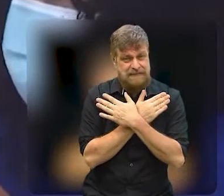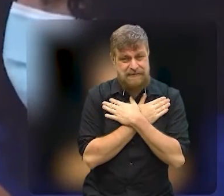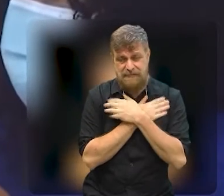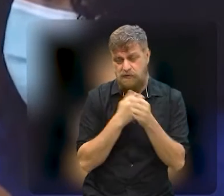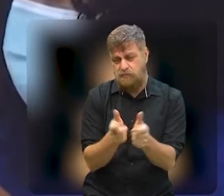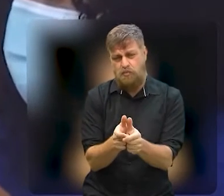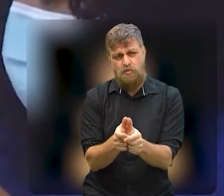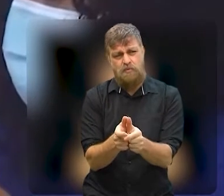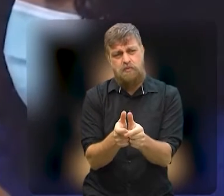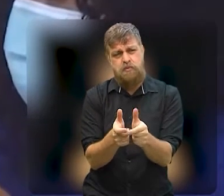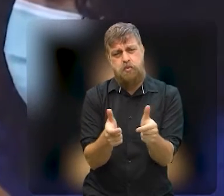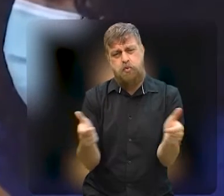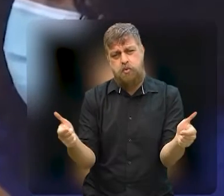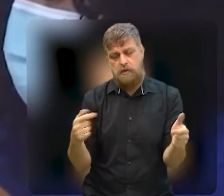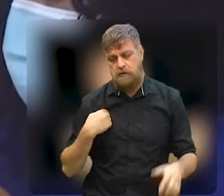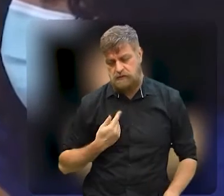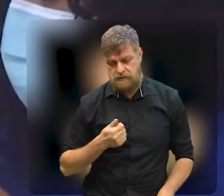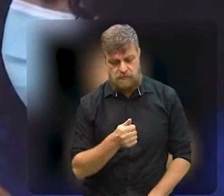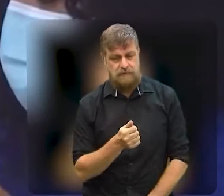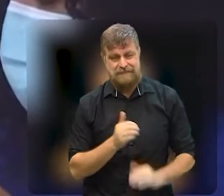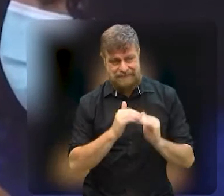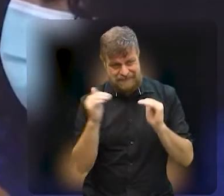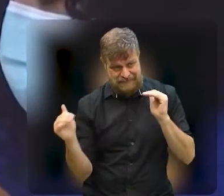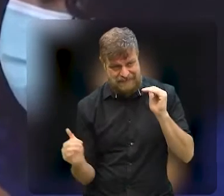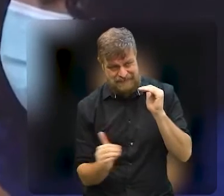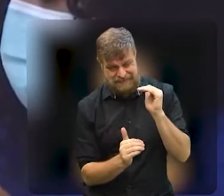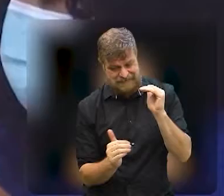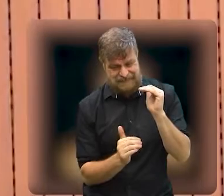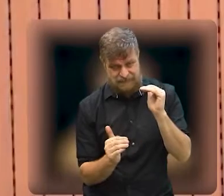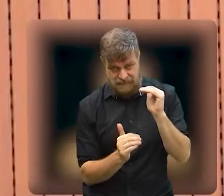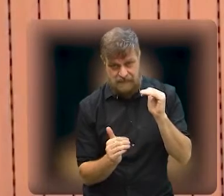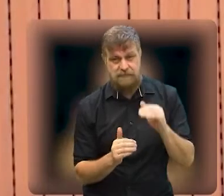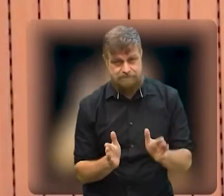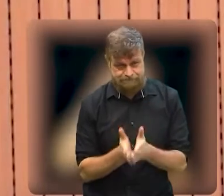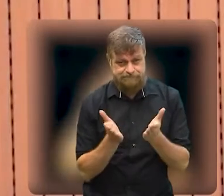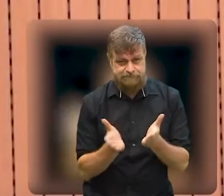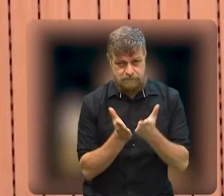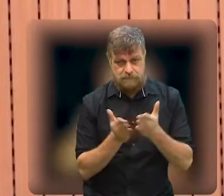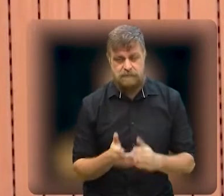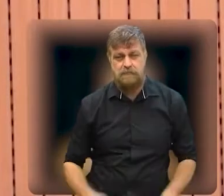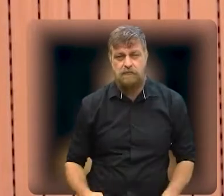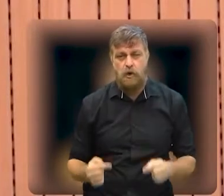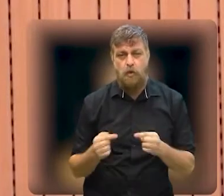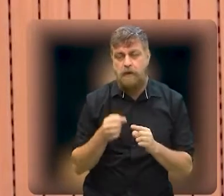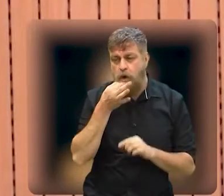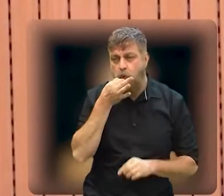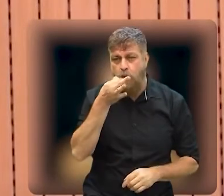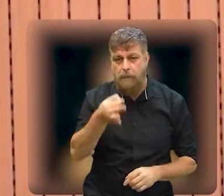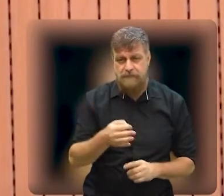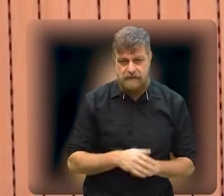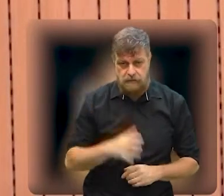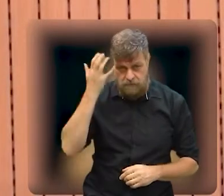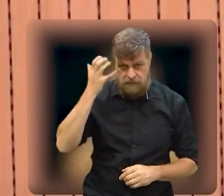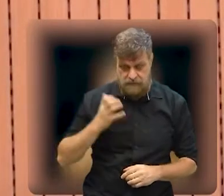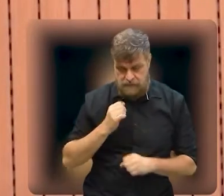muito forte e nós temos uma vulnerabilidade muito grande. De acordo com a vereadora, em fevereiro do ano que vem,